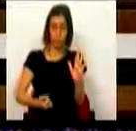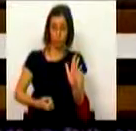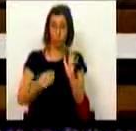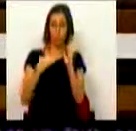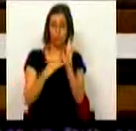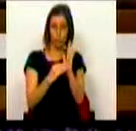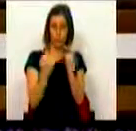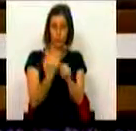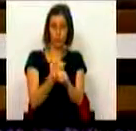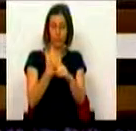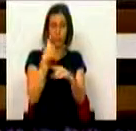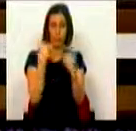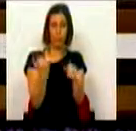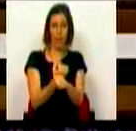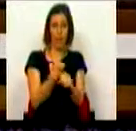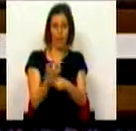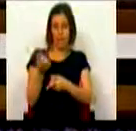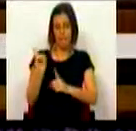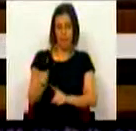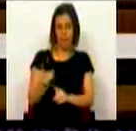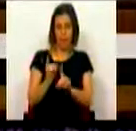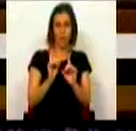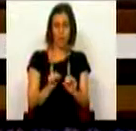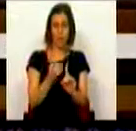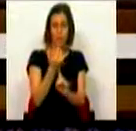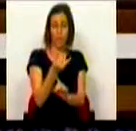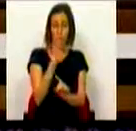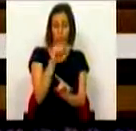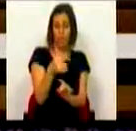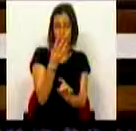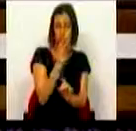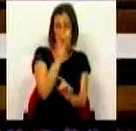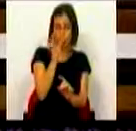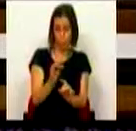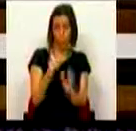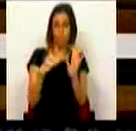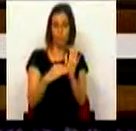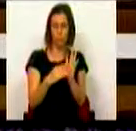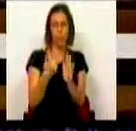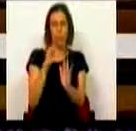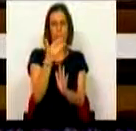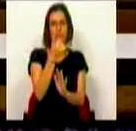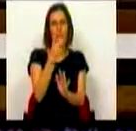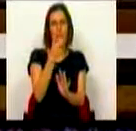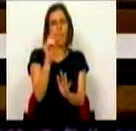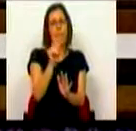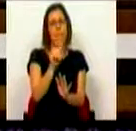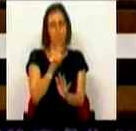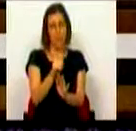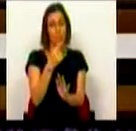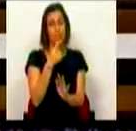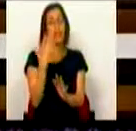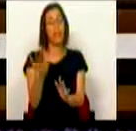registados no Serviço Público de Emprego em março de 2019, 28,4% encontravam-se inscritos há mais de 24 meses, ou